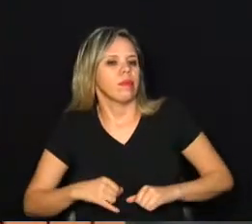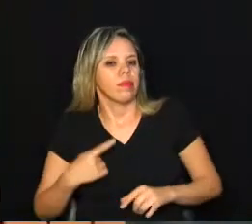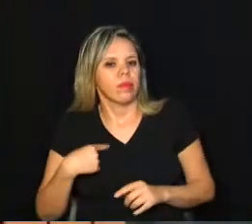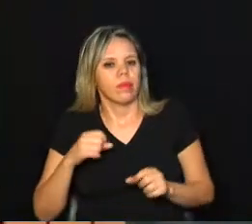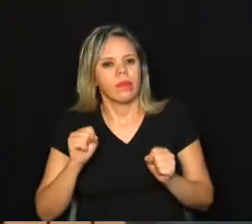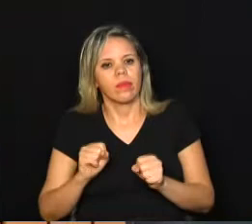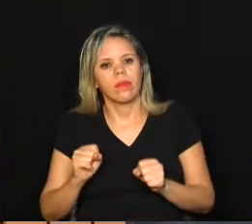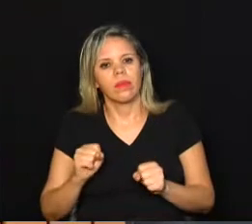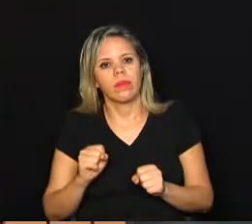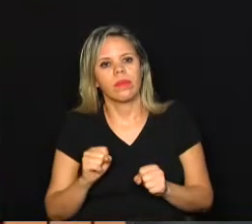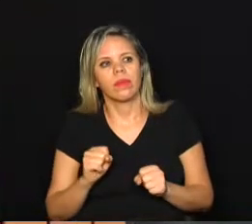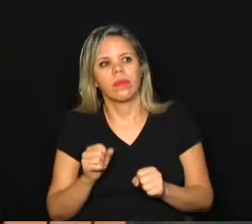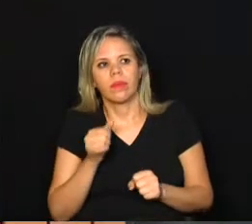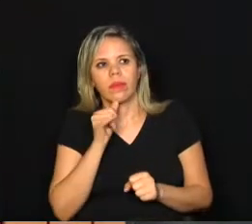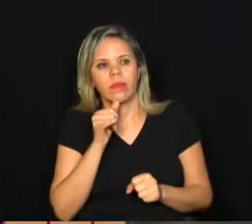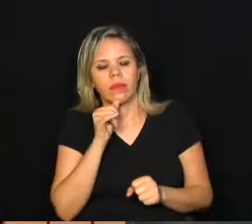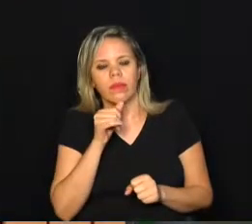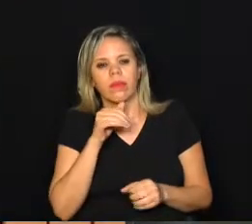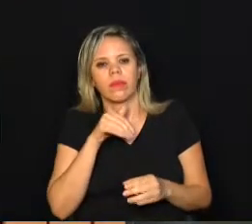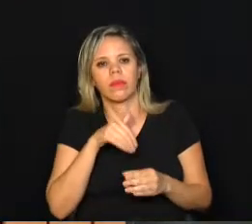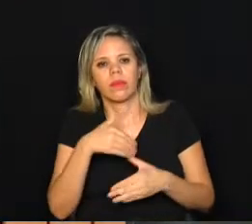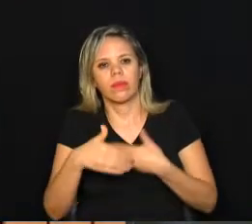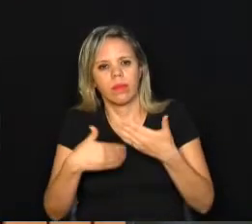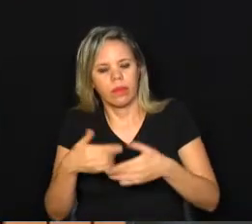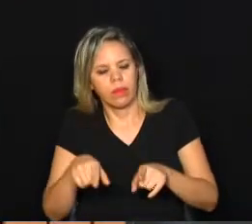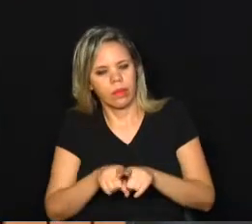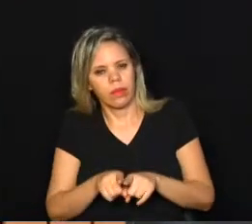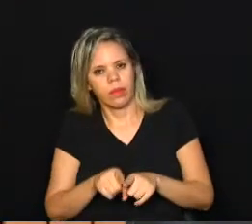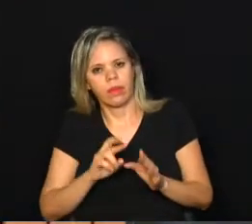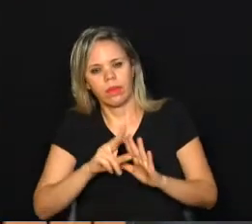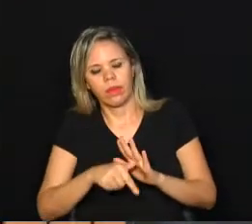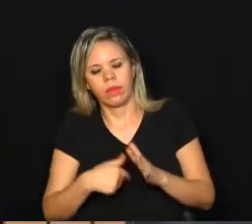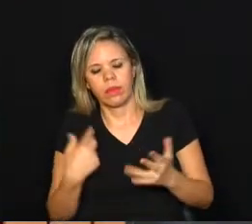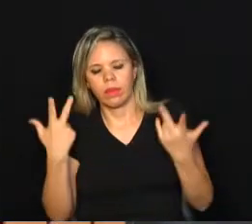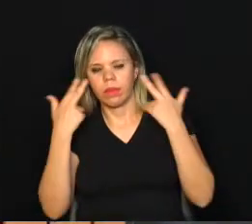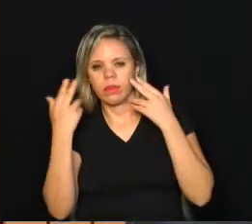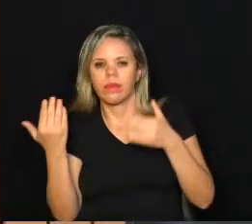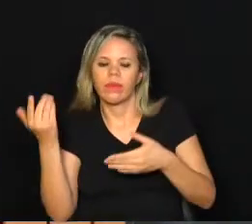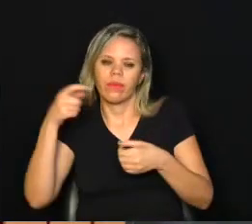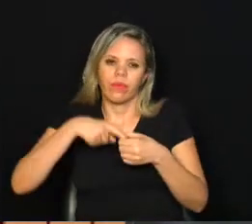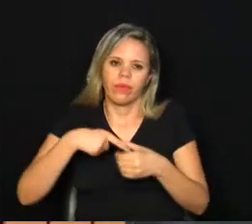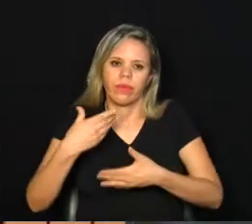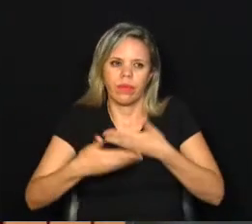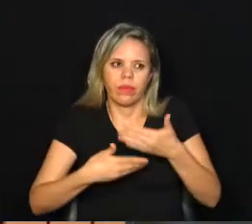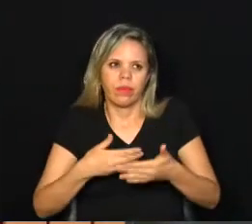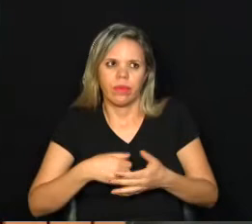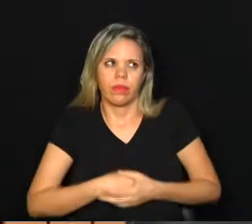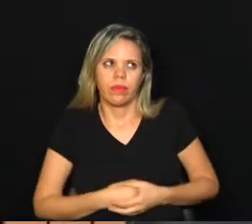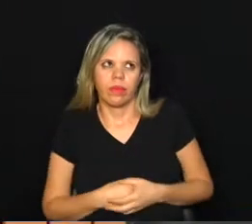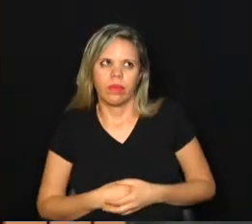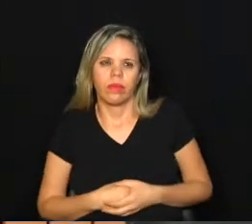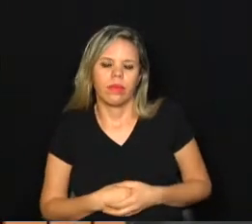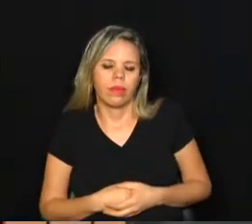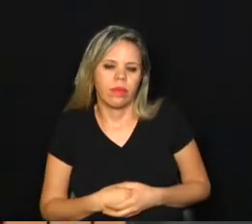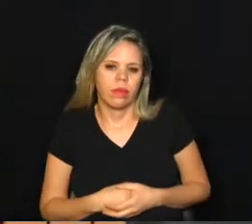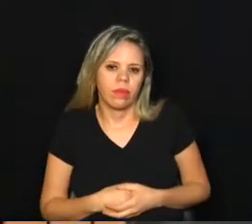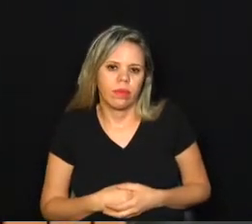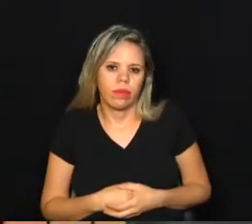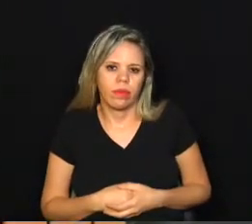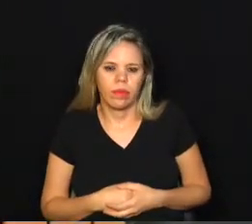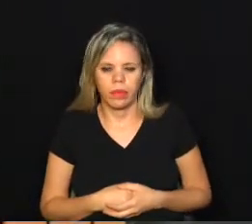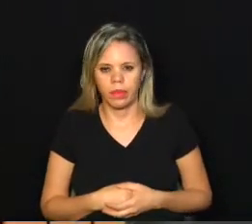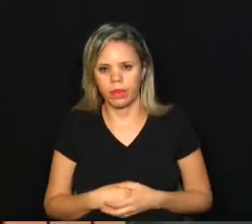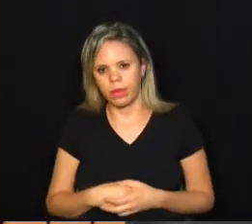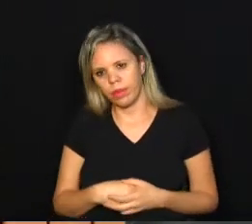ir voltando paulatinamente a uma certa normalidade e assim a gente